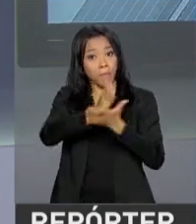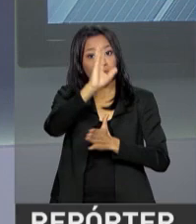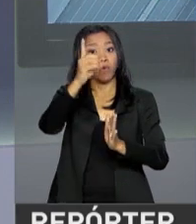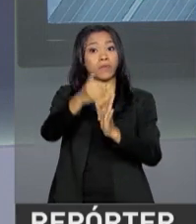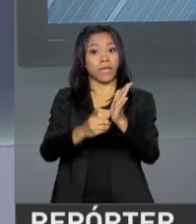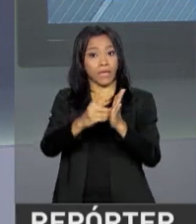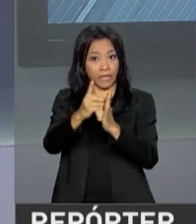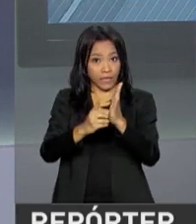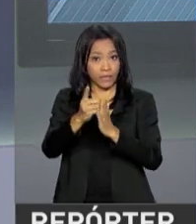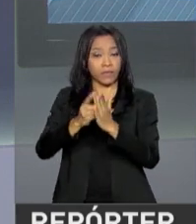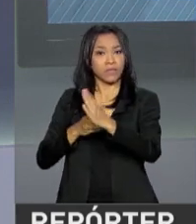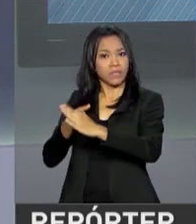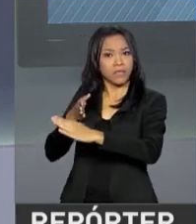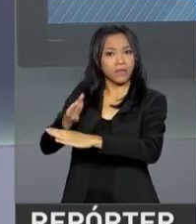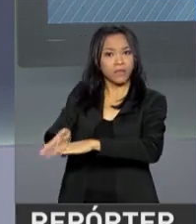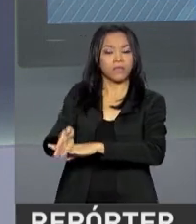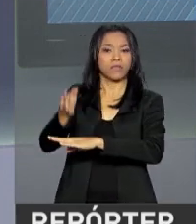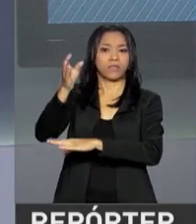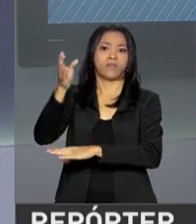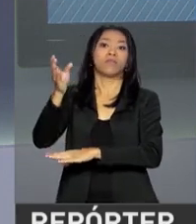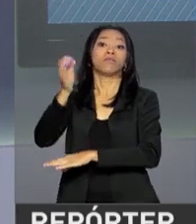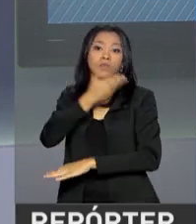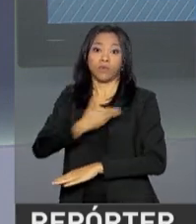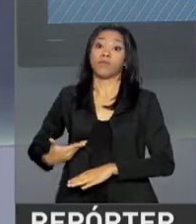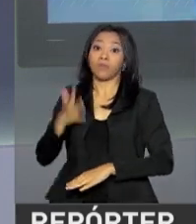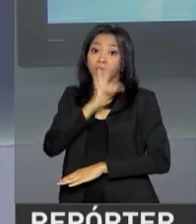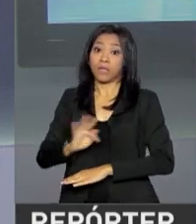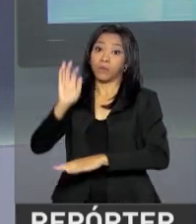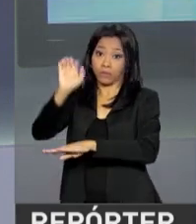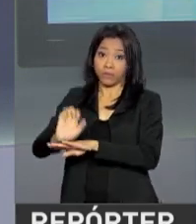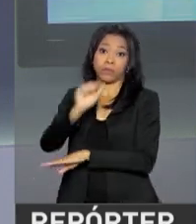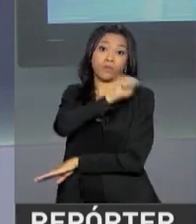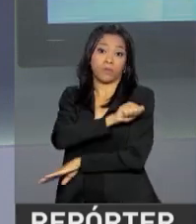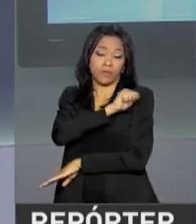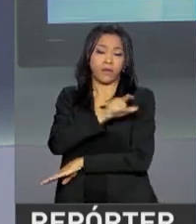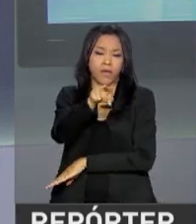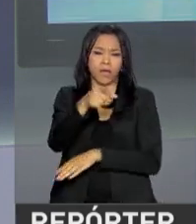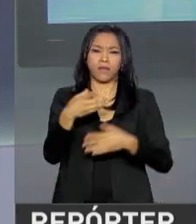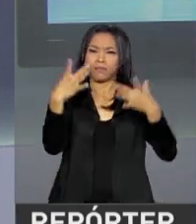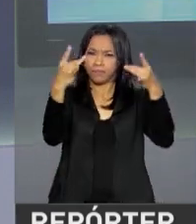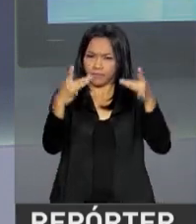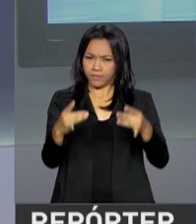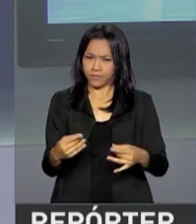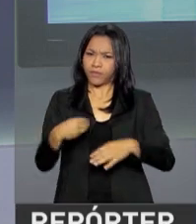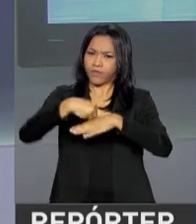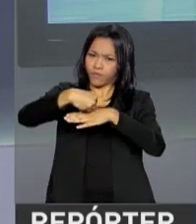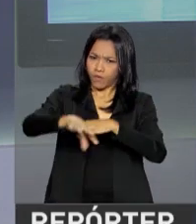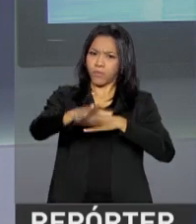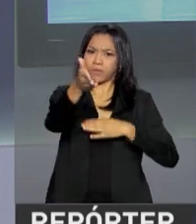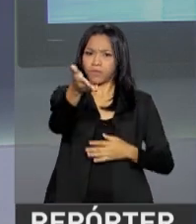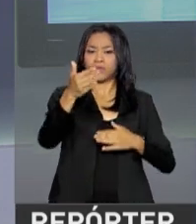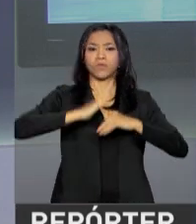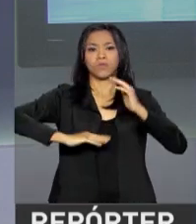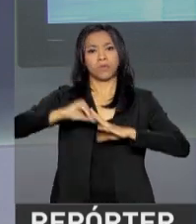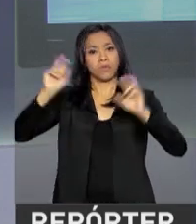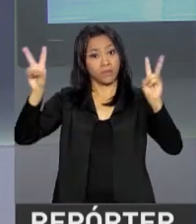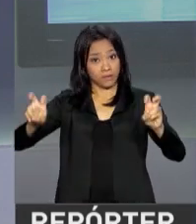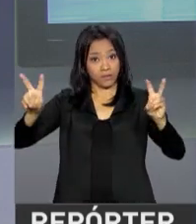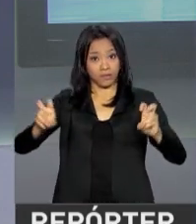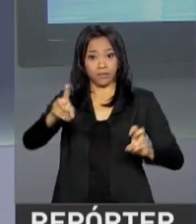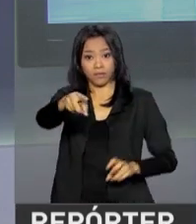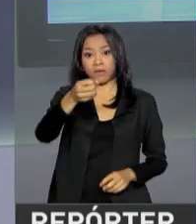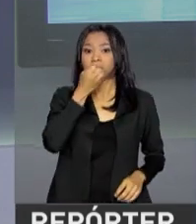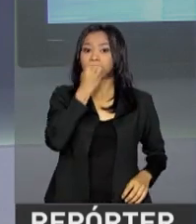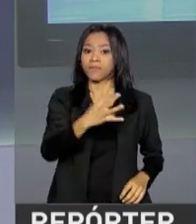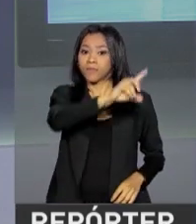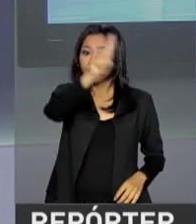de janeiro e nós vamos conversar ao vivo com a repórter luana karen que nos traz mais informações sobre esse assunto foi um ano bom